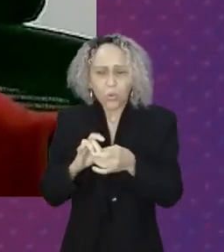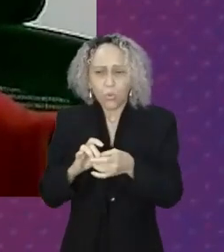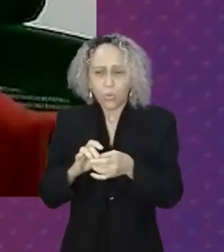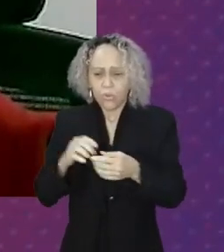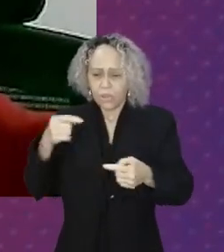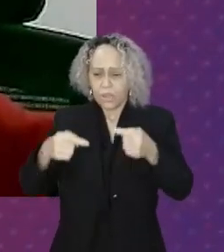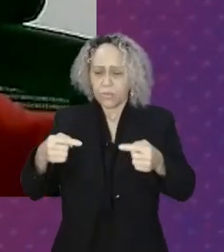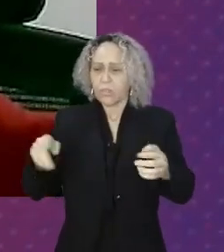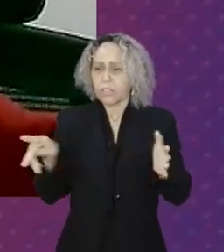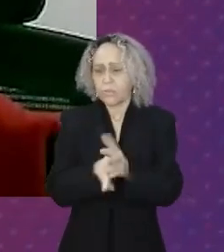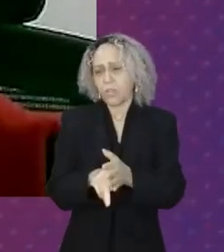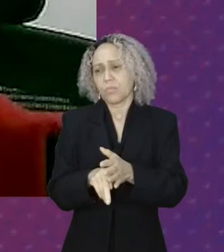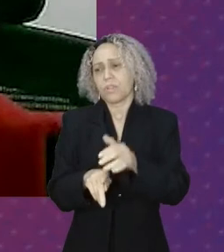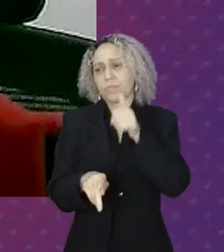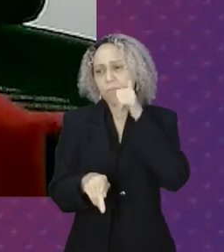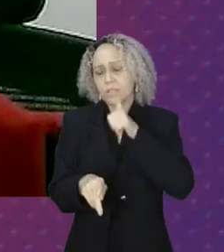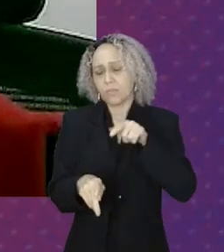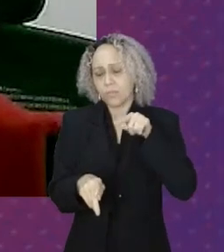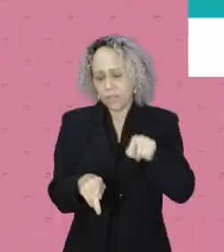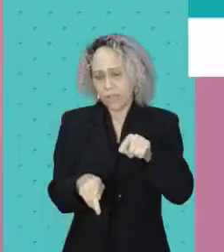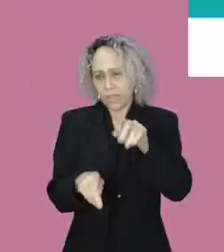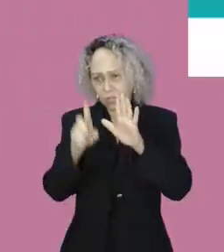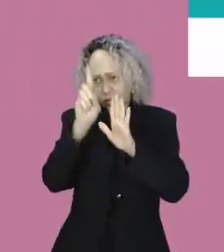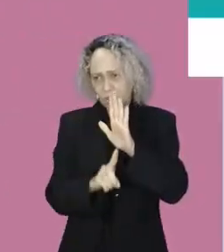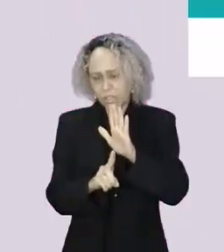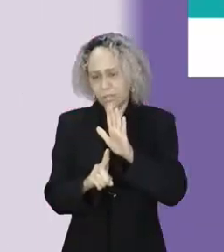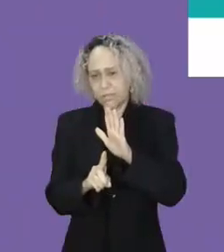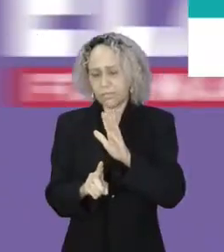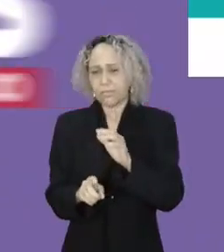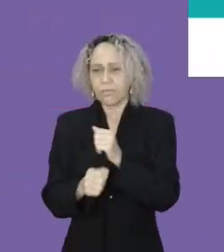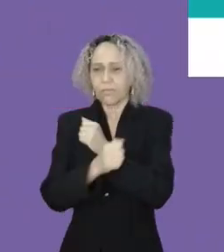das mulheres. Um abraço.